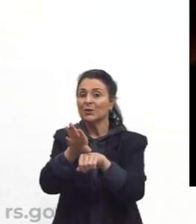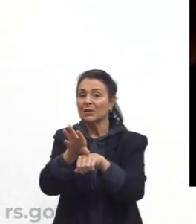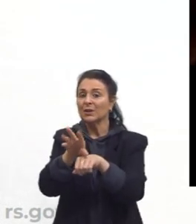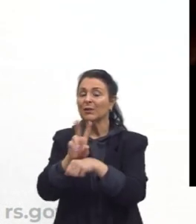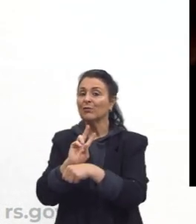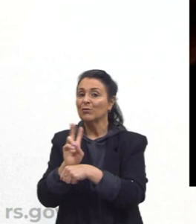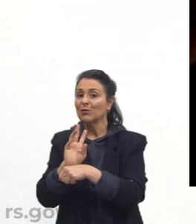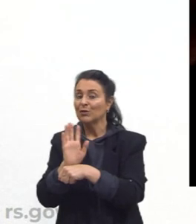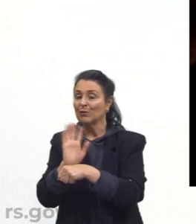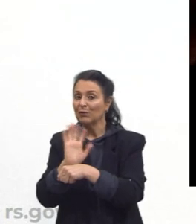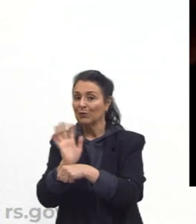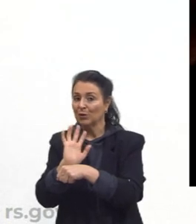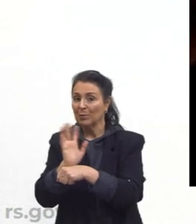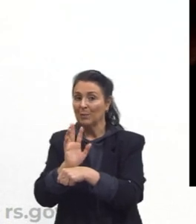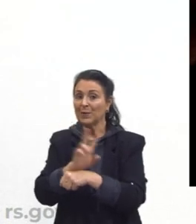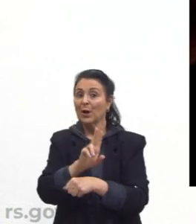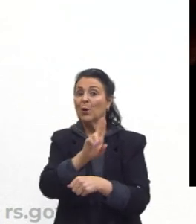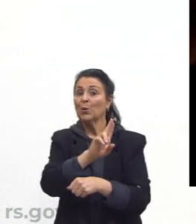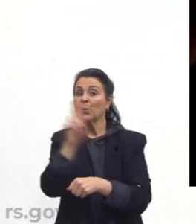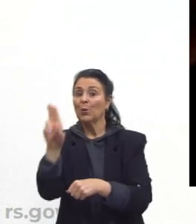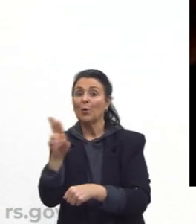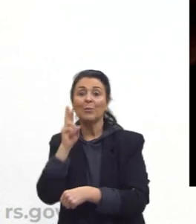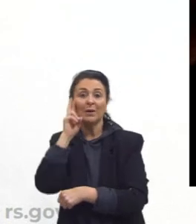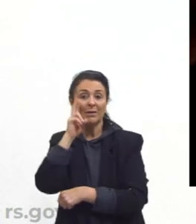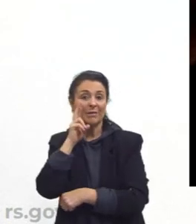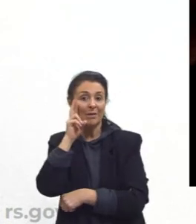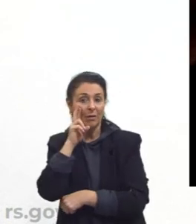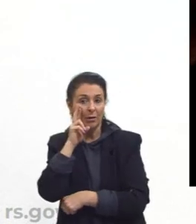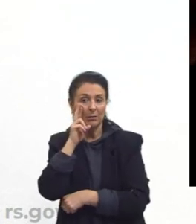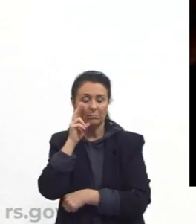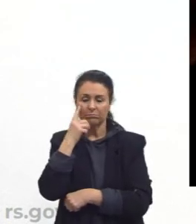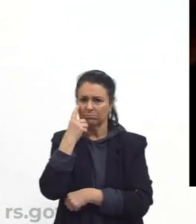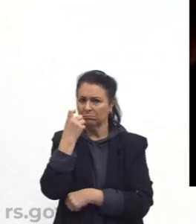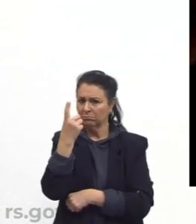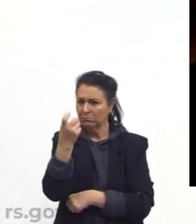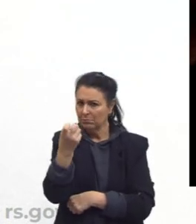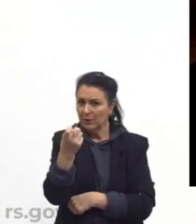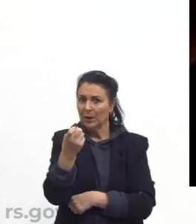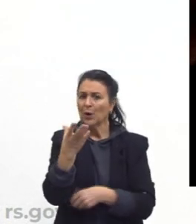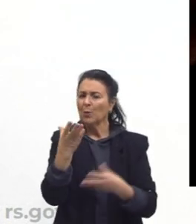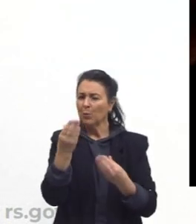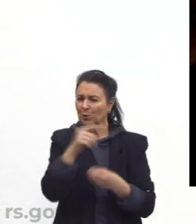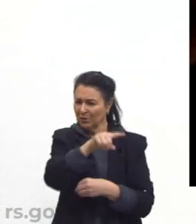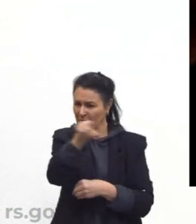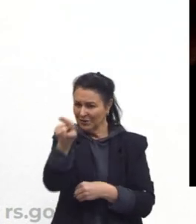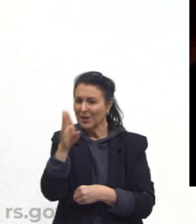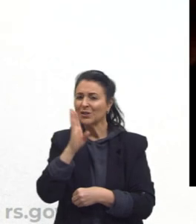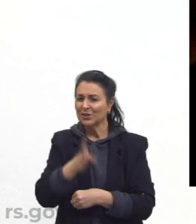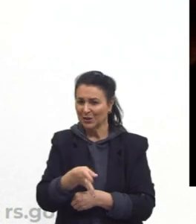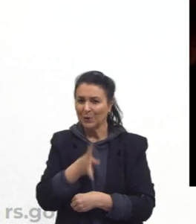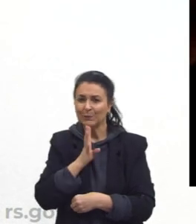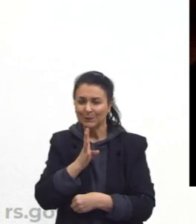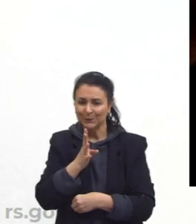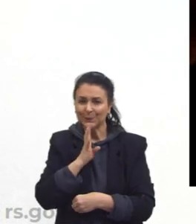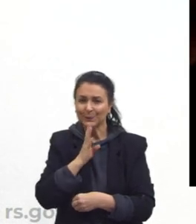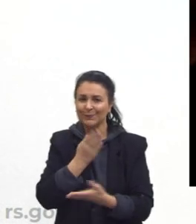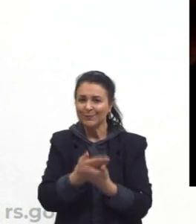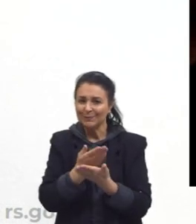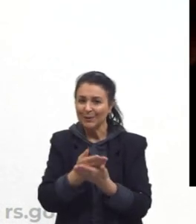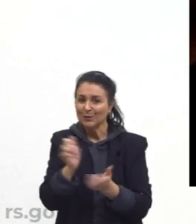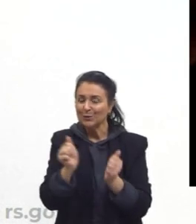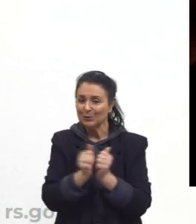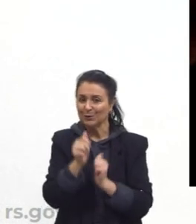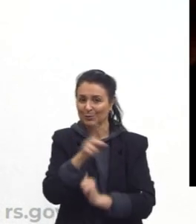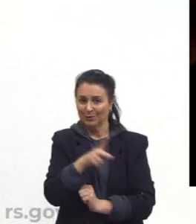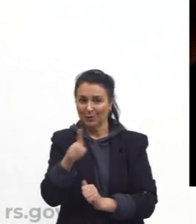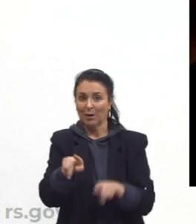até o filme o nome da rosa é um filme interessante que muitos de vocês já o assistiram nas aulas aí com os